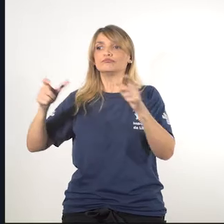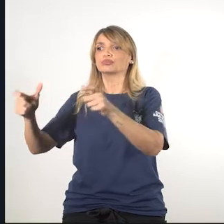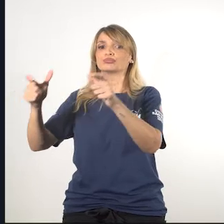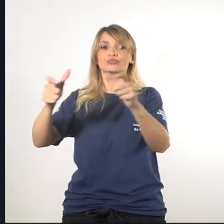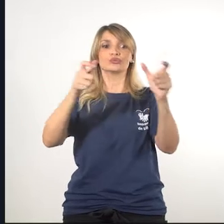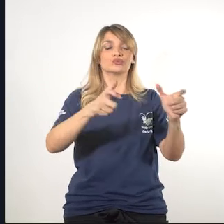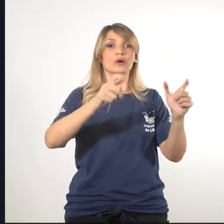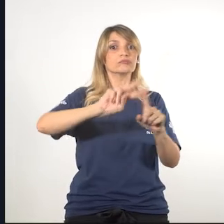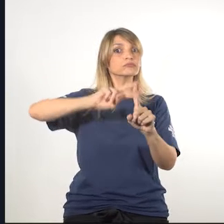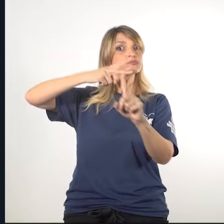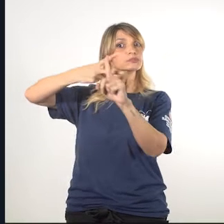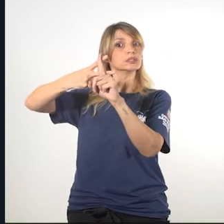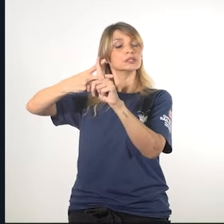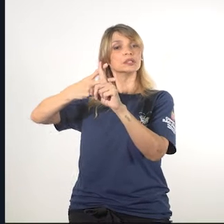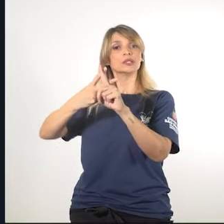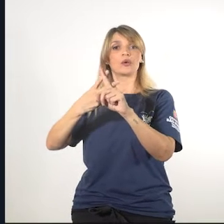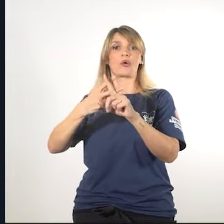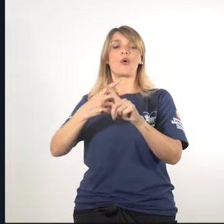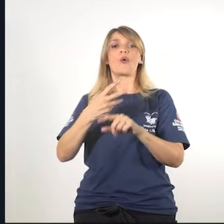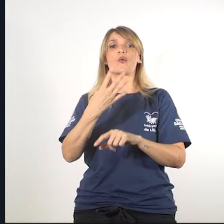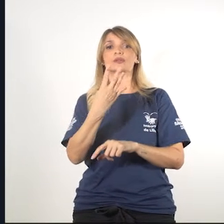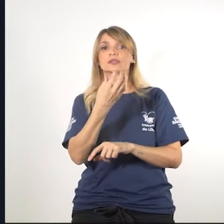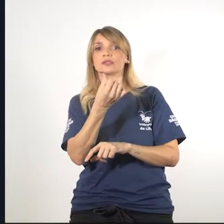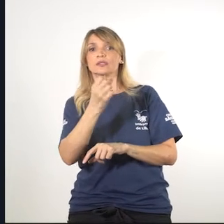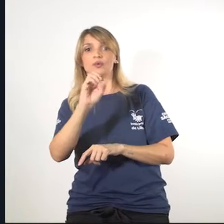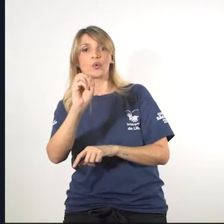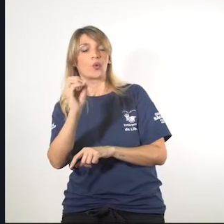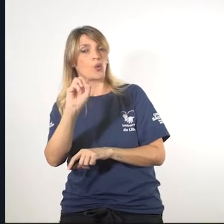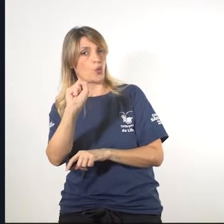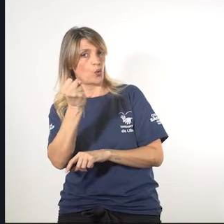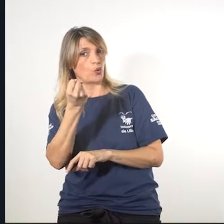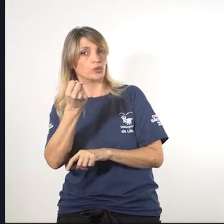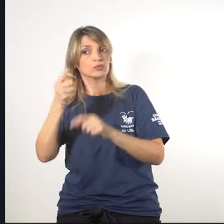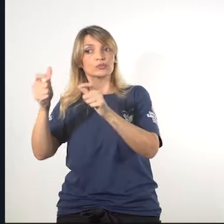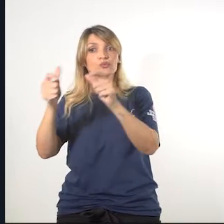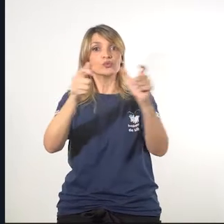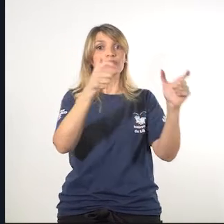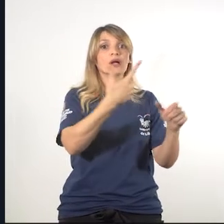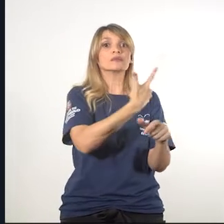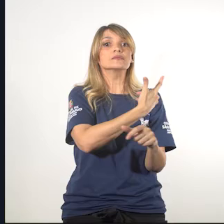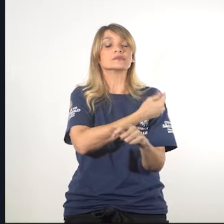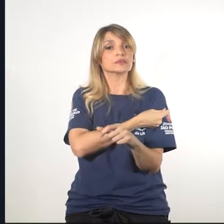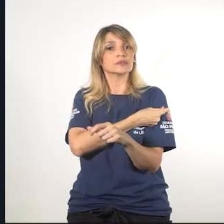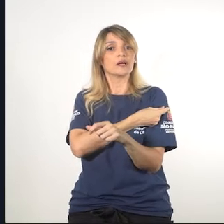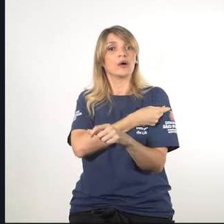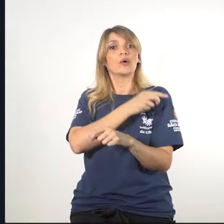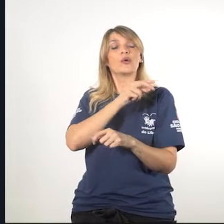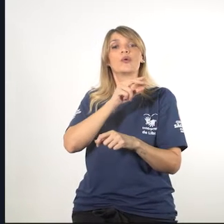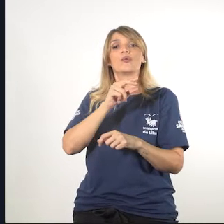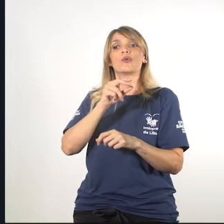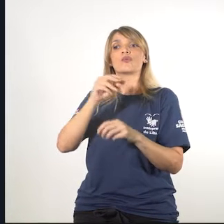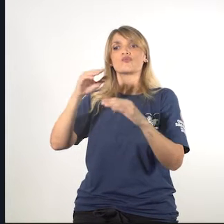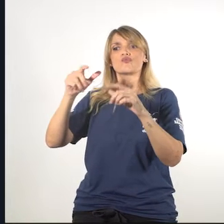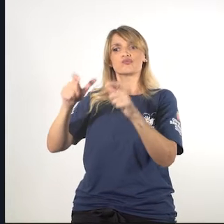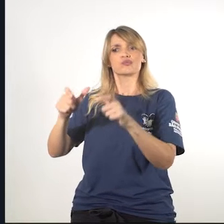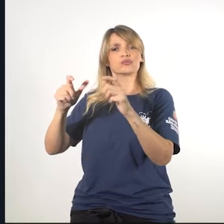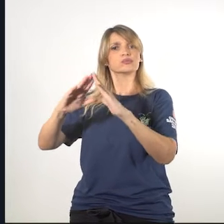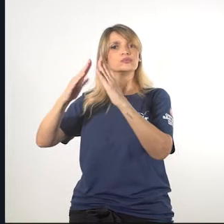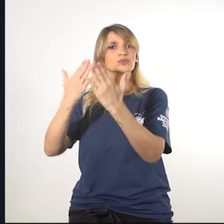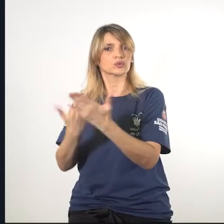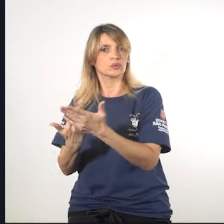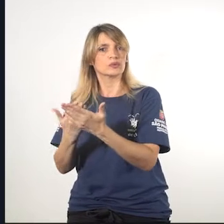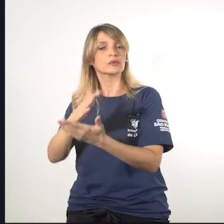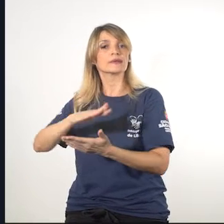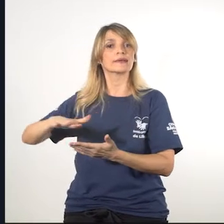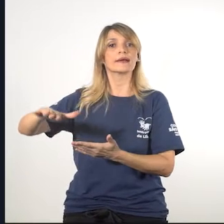Serão, no mínimo, 468 locais de vacinação em unidades de educação, nas